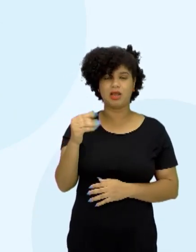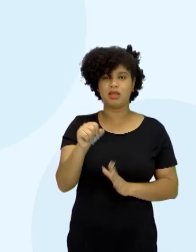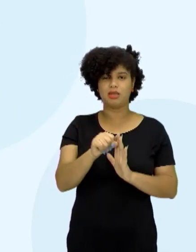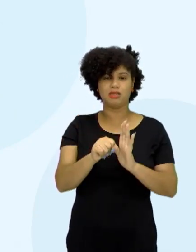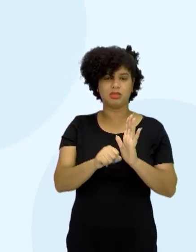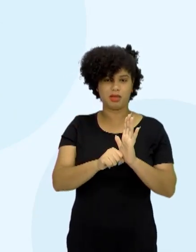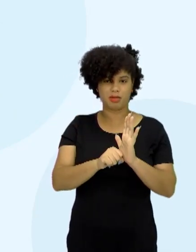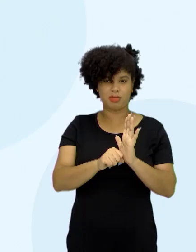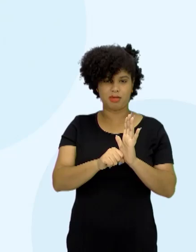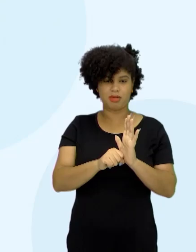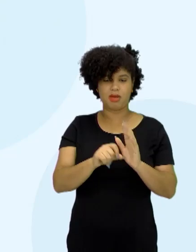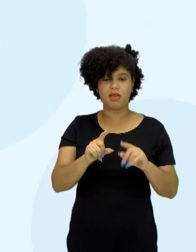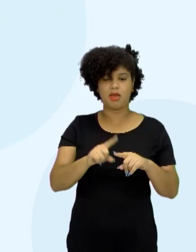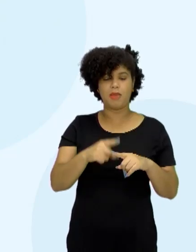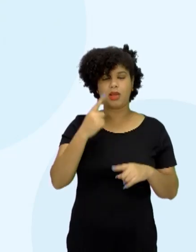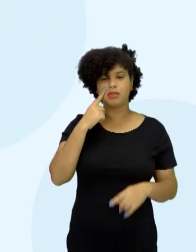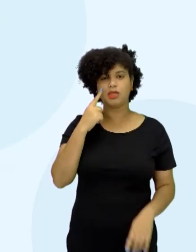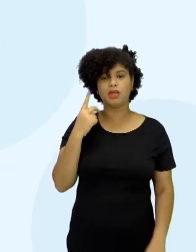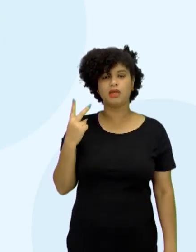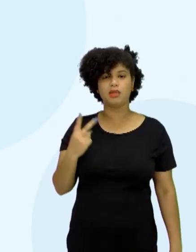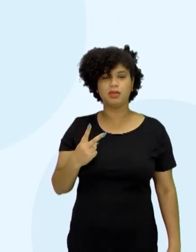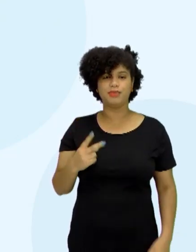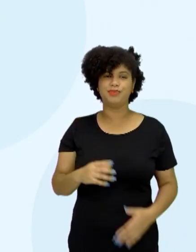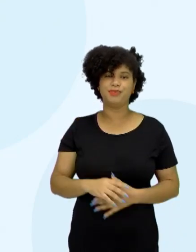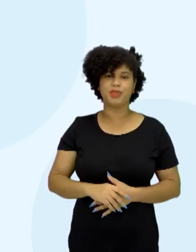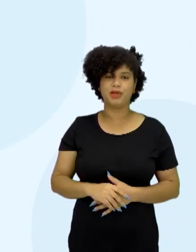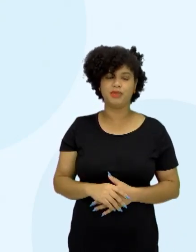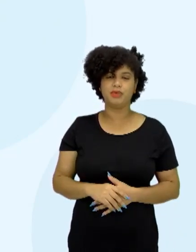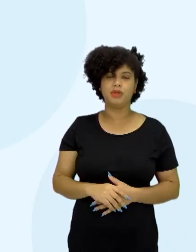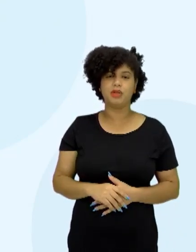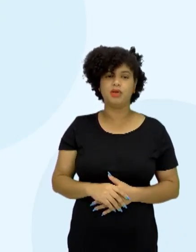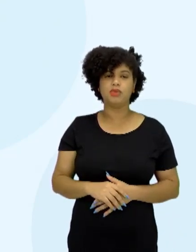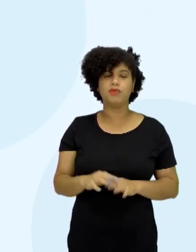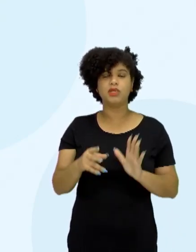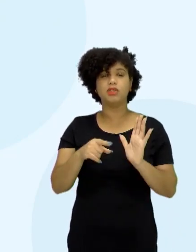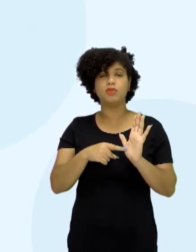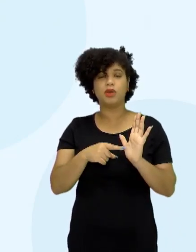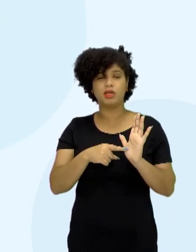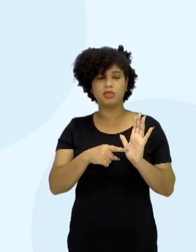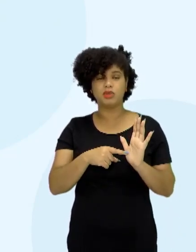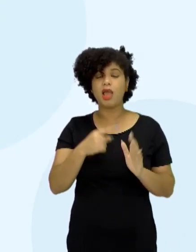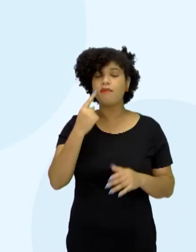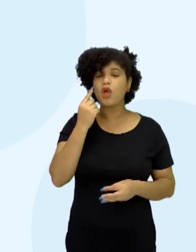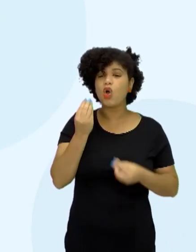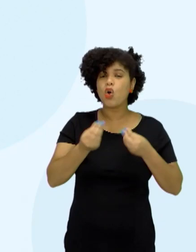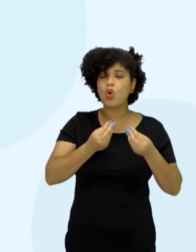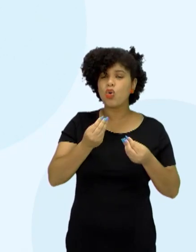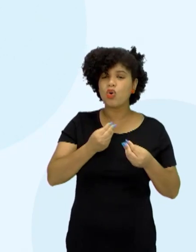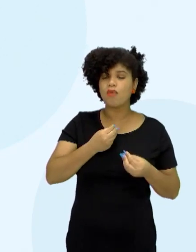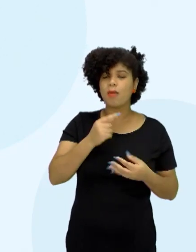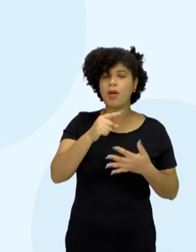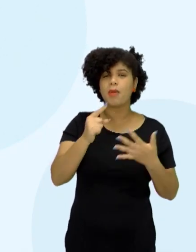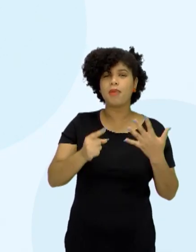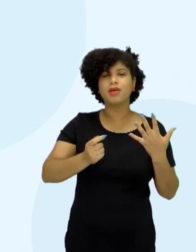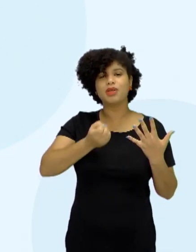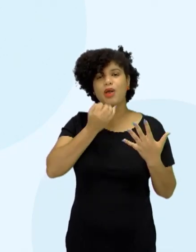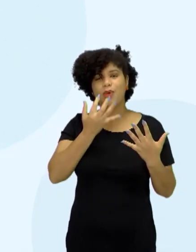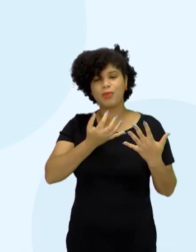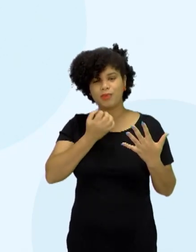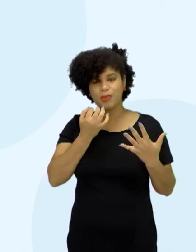coisa, uma elite reacionária. Você sabe o que é reacionário, Gibá? Pessoa que gosta de falar coisas boas na hora, né?